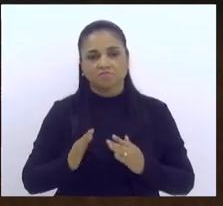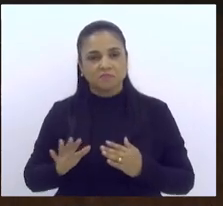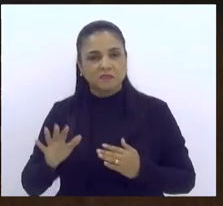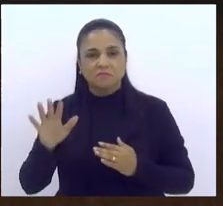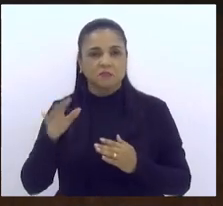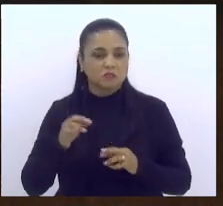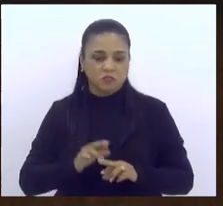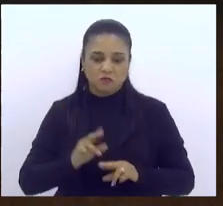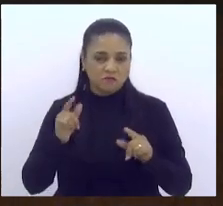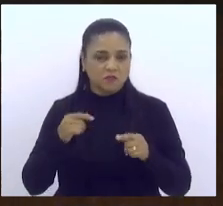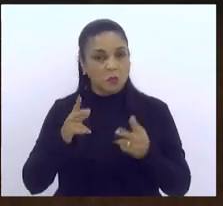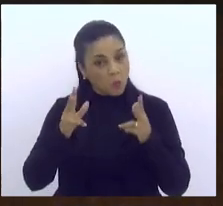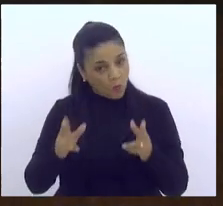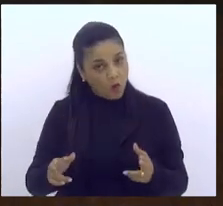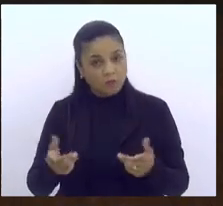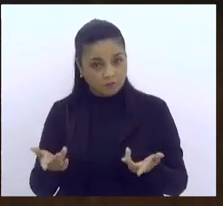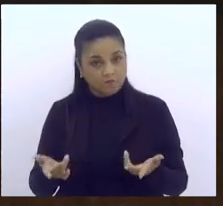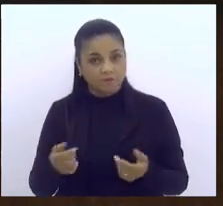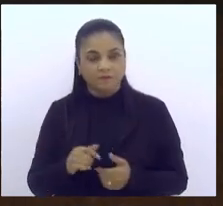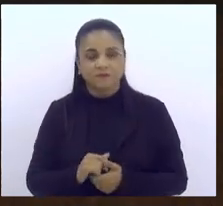A segurança pública